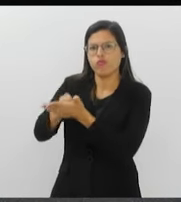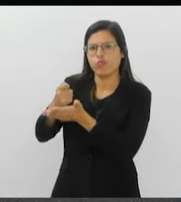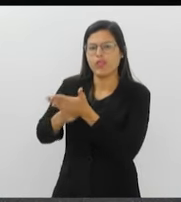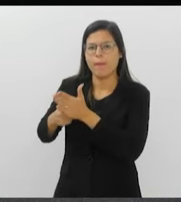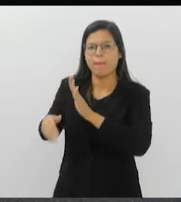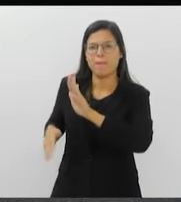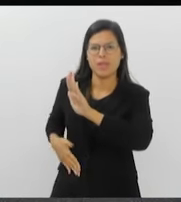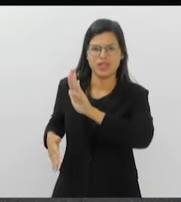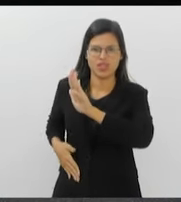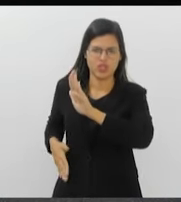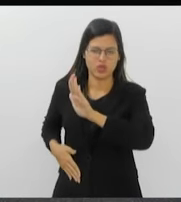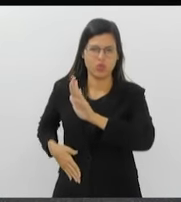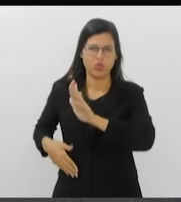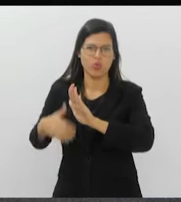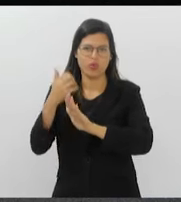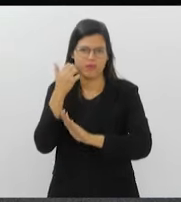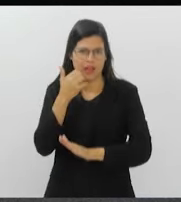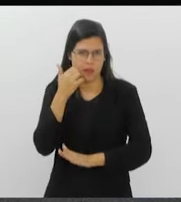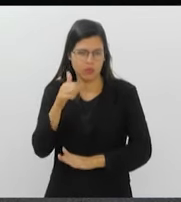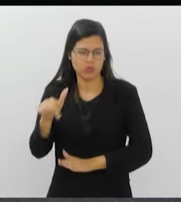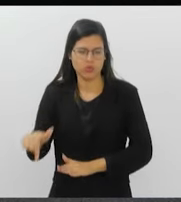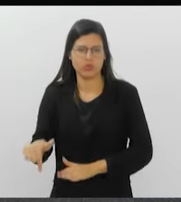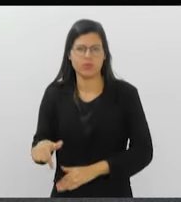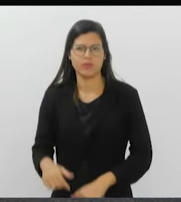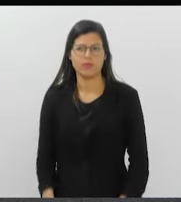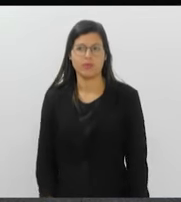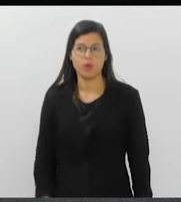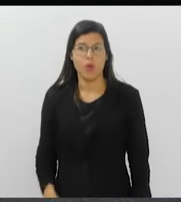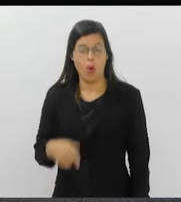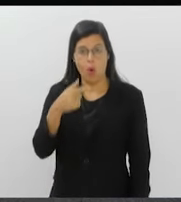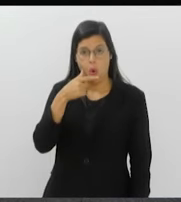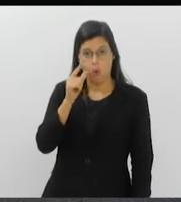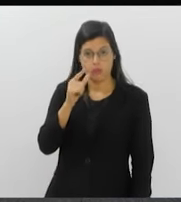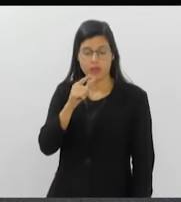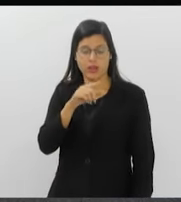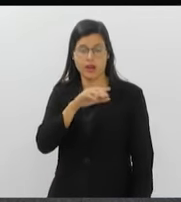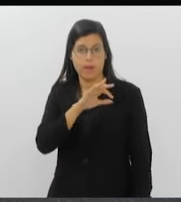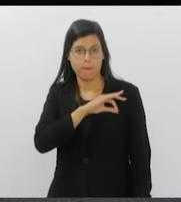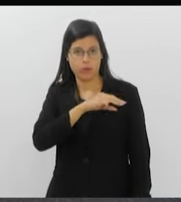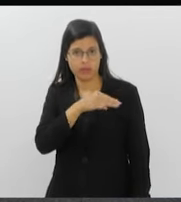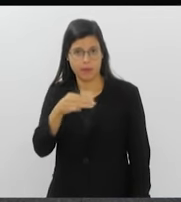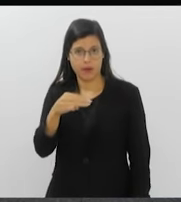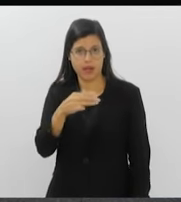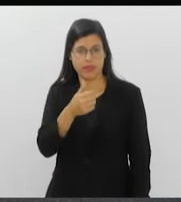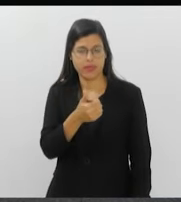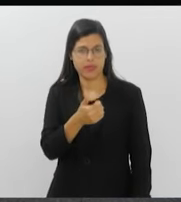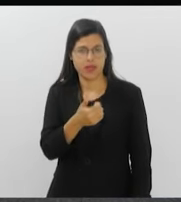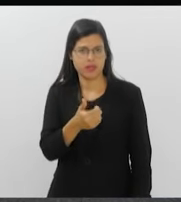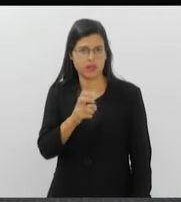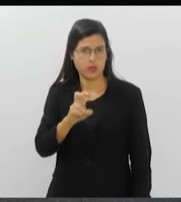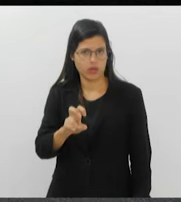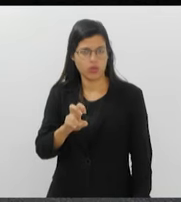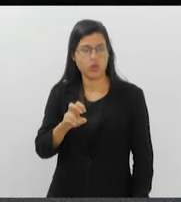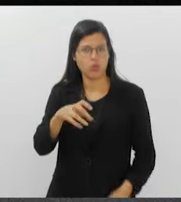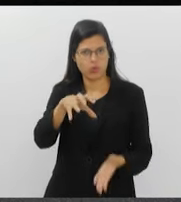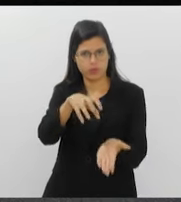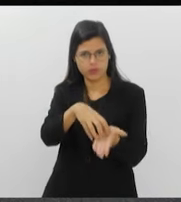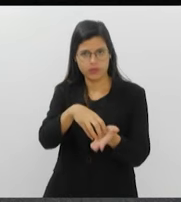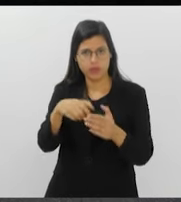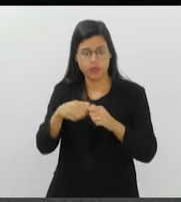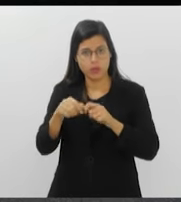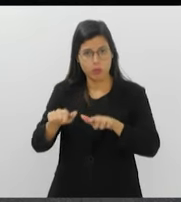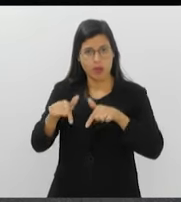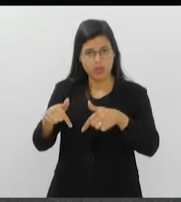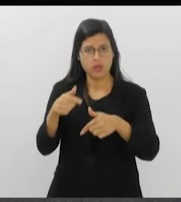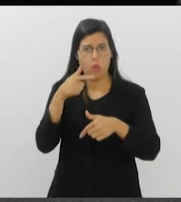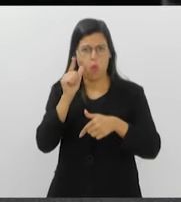vagabundos. Vou falar uma coisa para você. Ontem, a Polícia Militar do 15º Batalhão fez uma operação ontem que eu